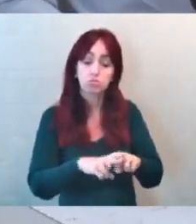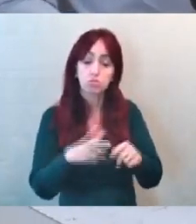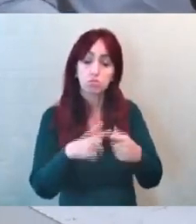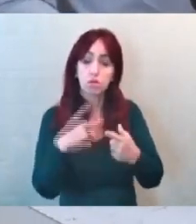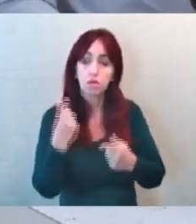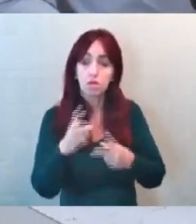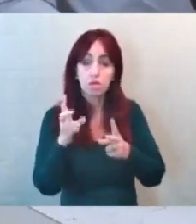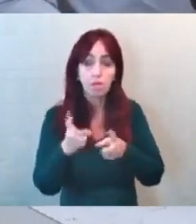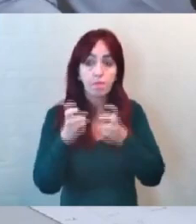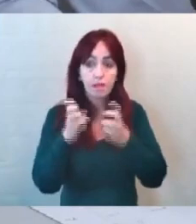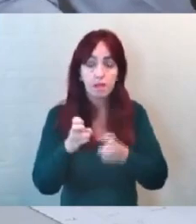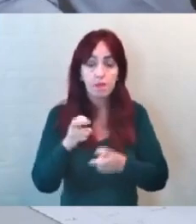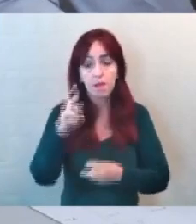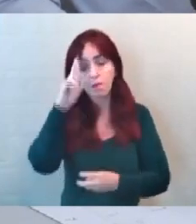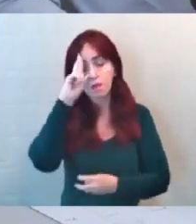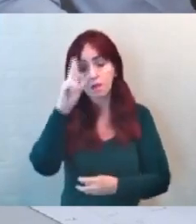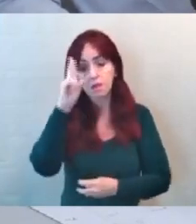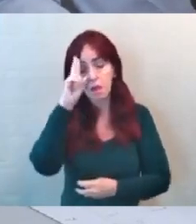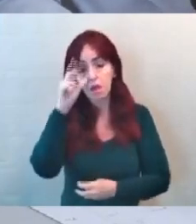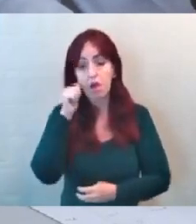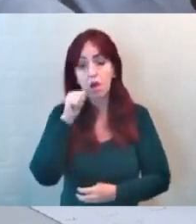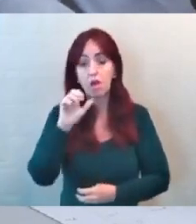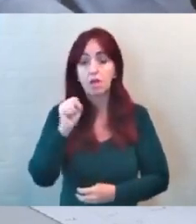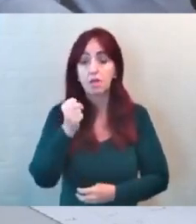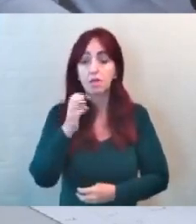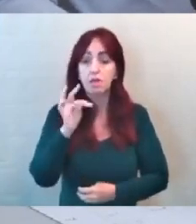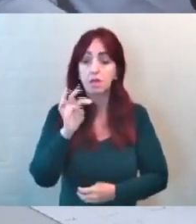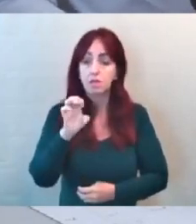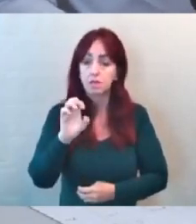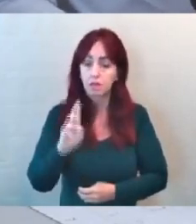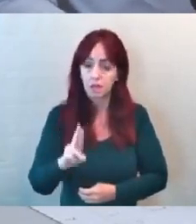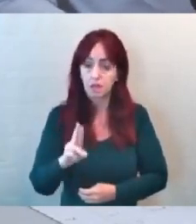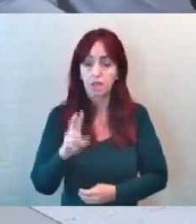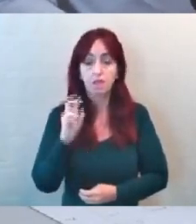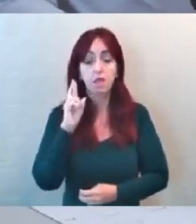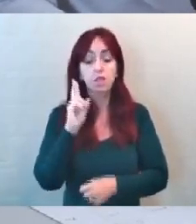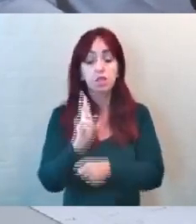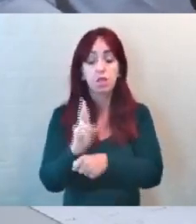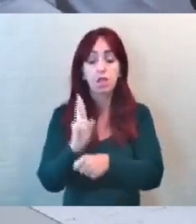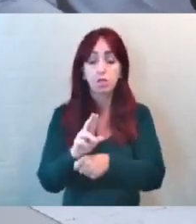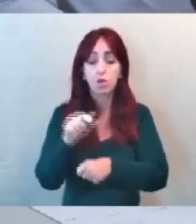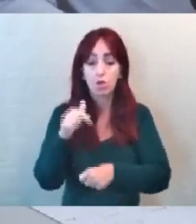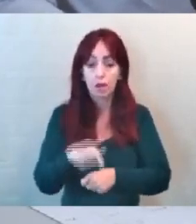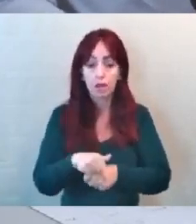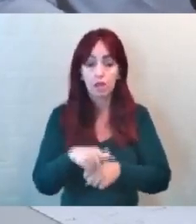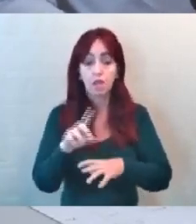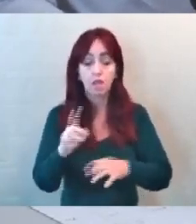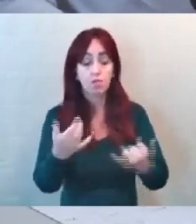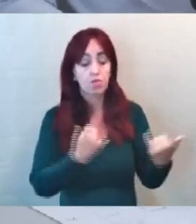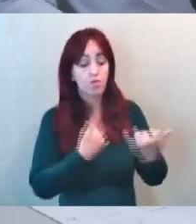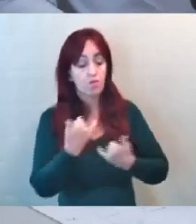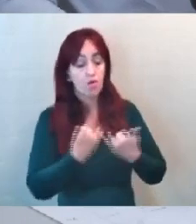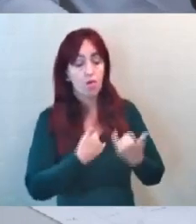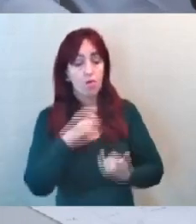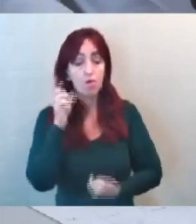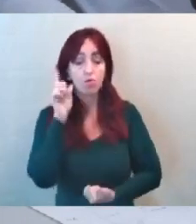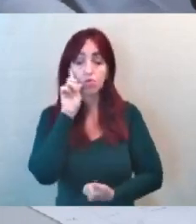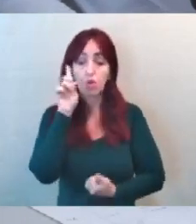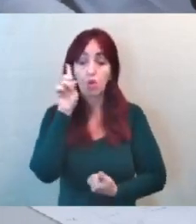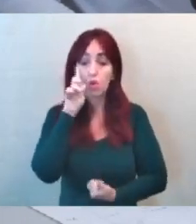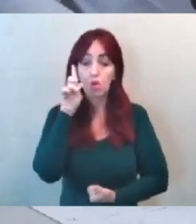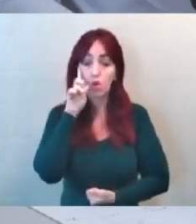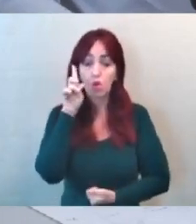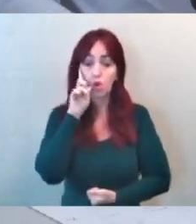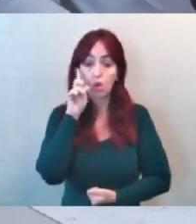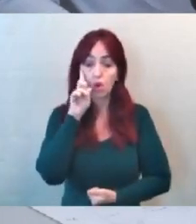é a diretora operacional aqui nessa CPI, ela nos informou que todos os dias, antes dos ônibus saírem,